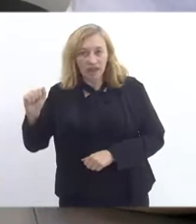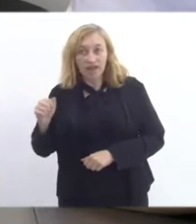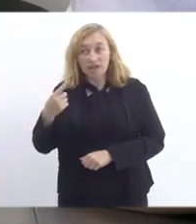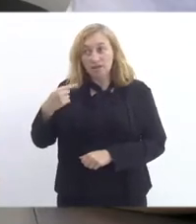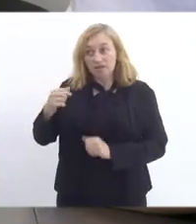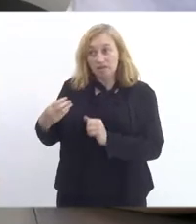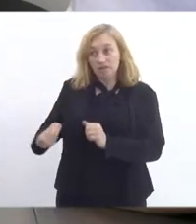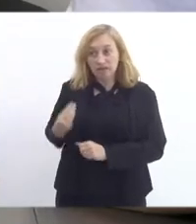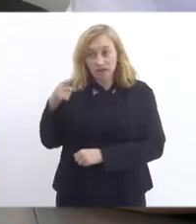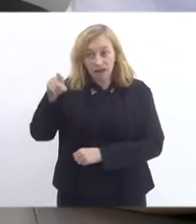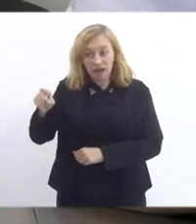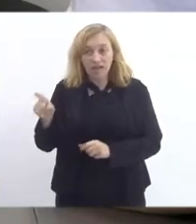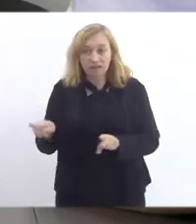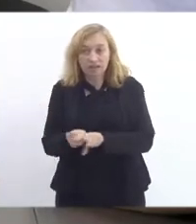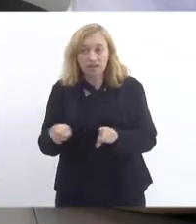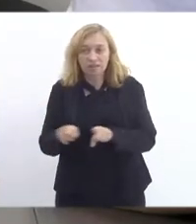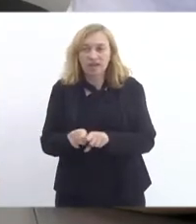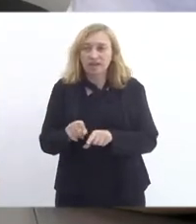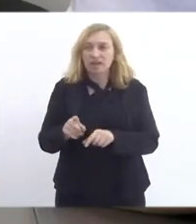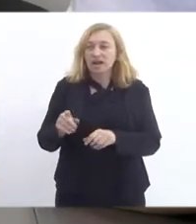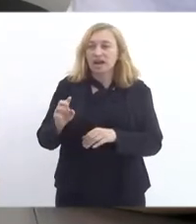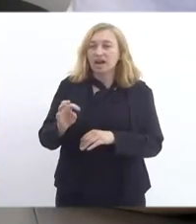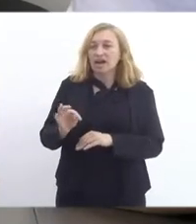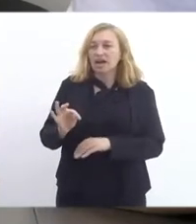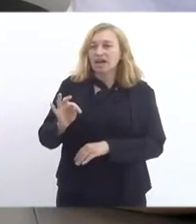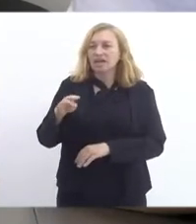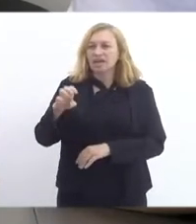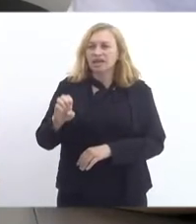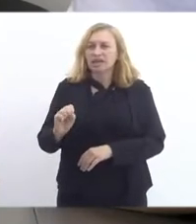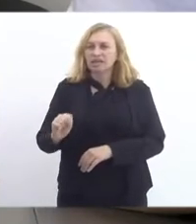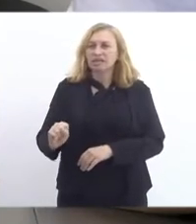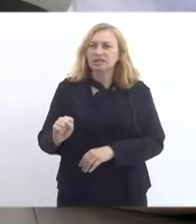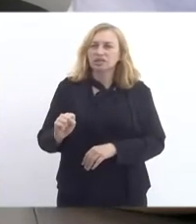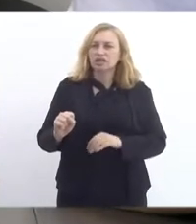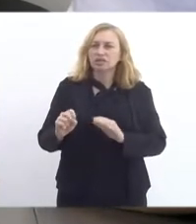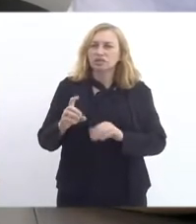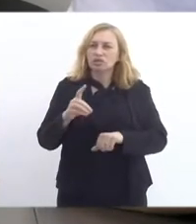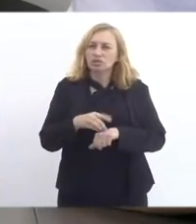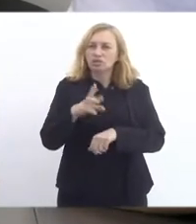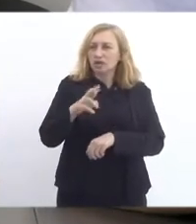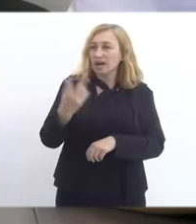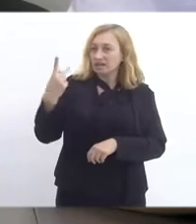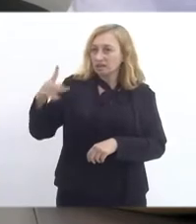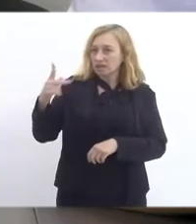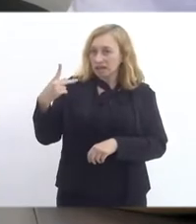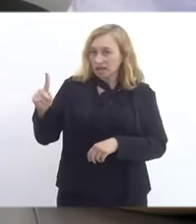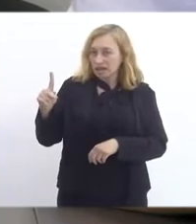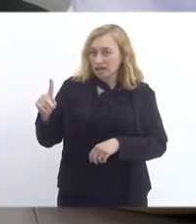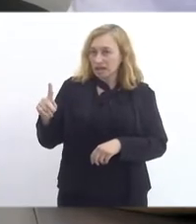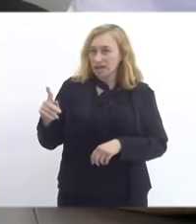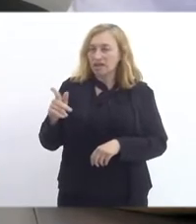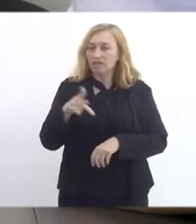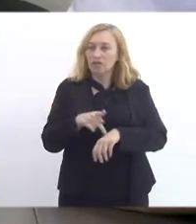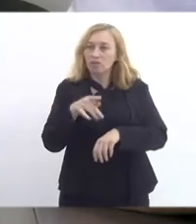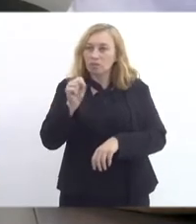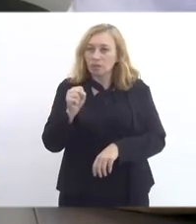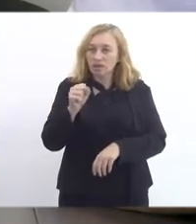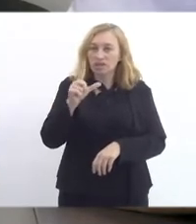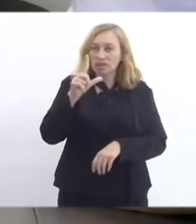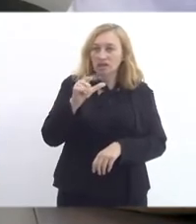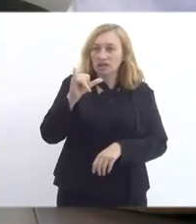acontece? A tese de doutorado dele é sobre o tempo seco na região dos lagos. Ele fez um pós-doutorado em Lisboa sobre